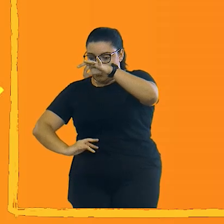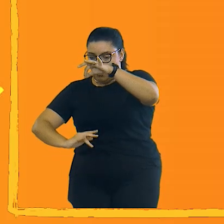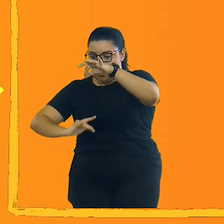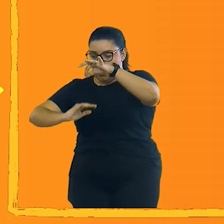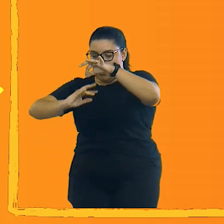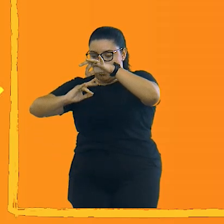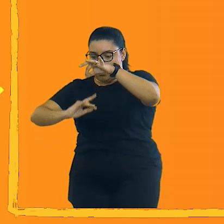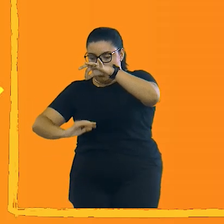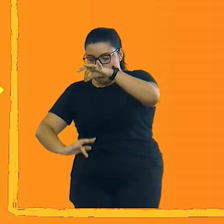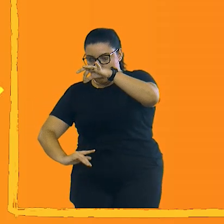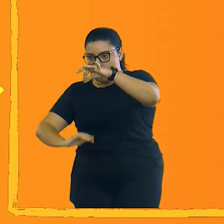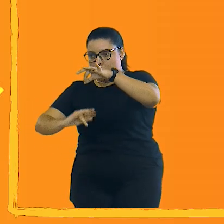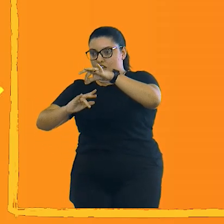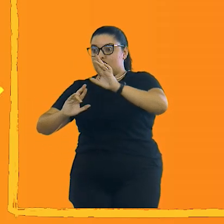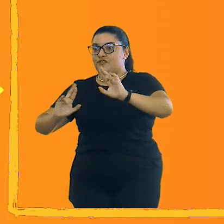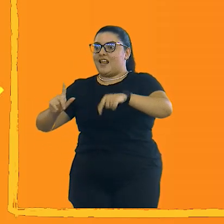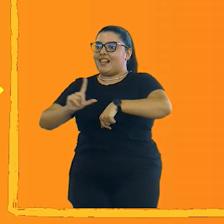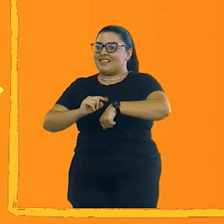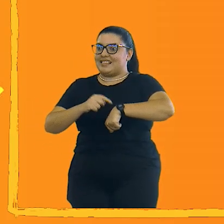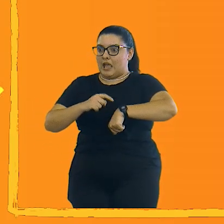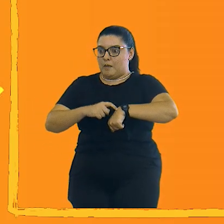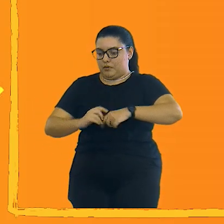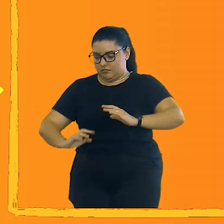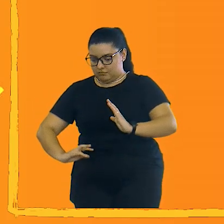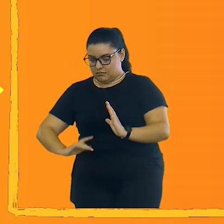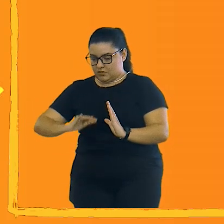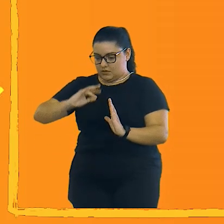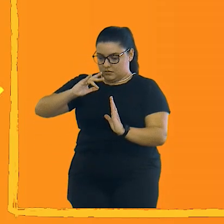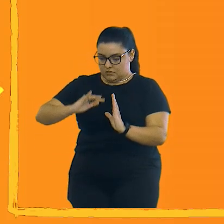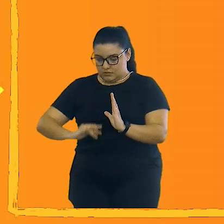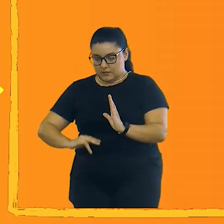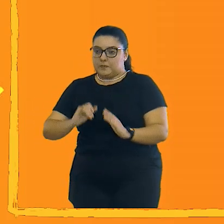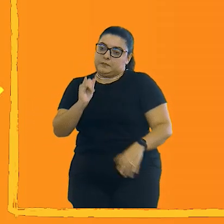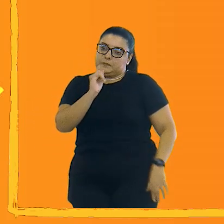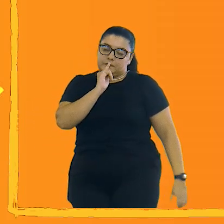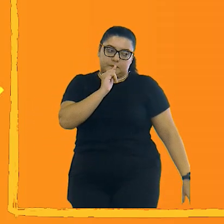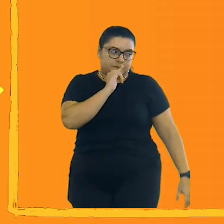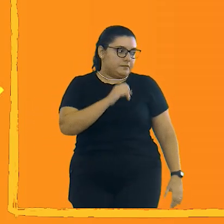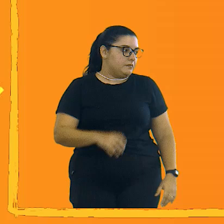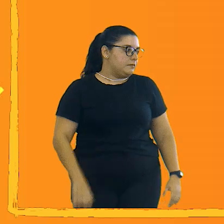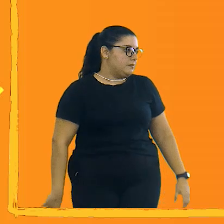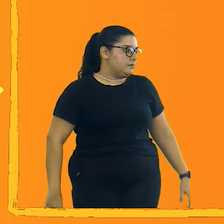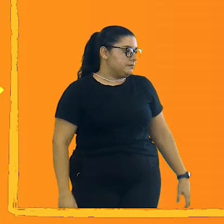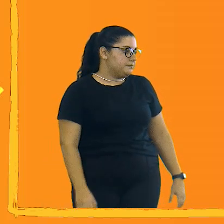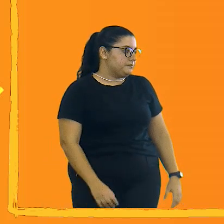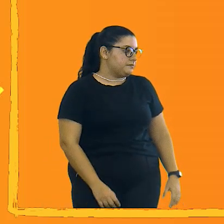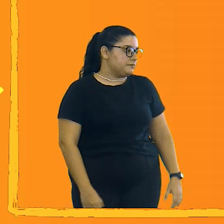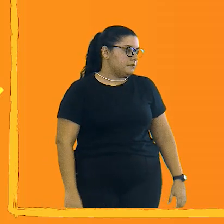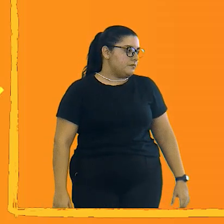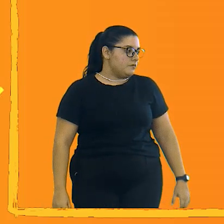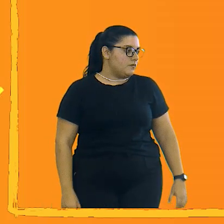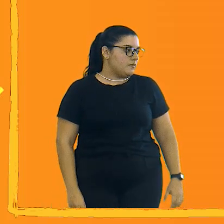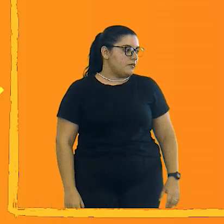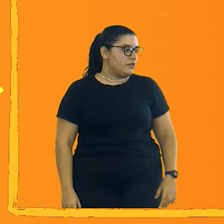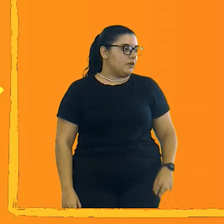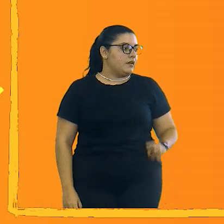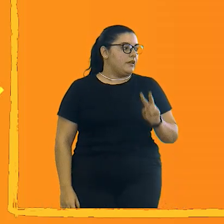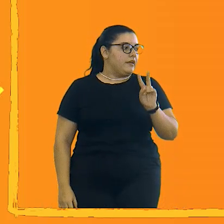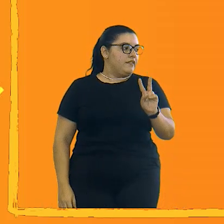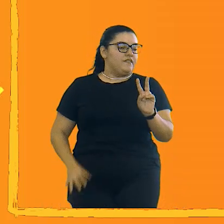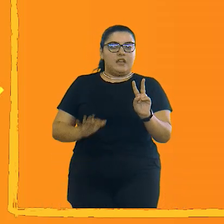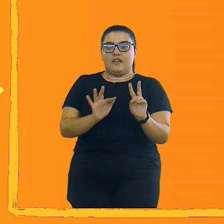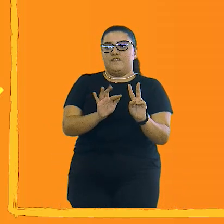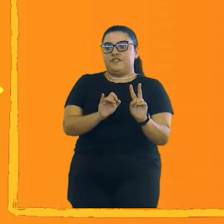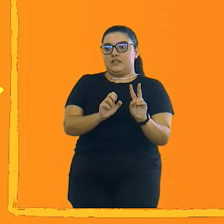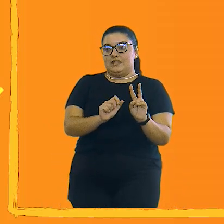diferentes momentos do dia a vazão da cisterna é dada por Olha lá a a vazão é dado